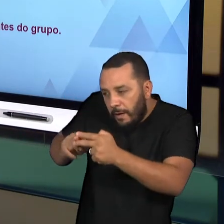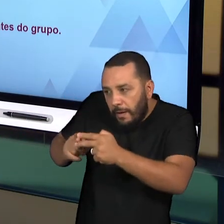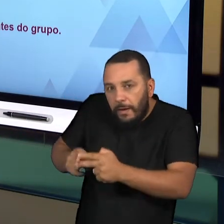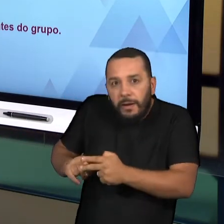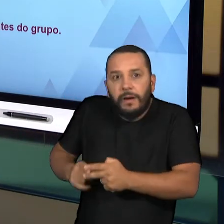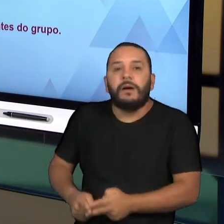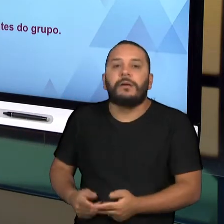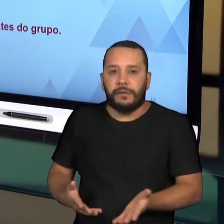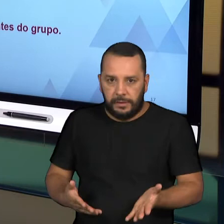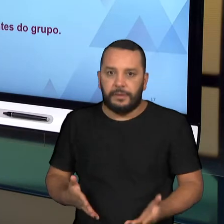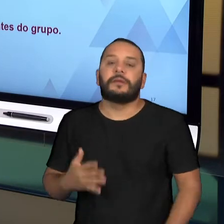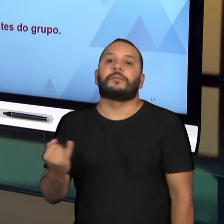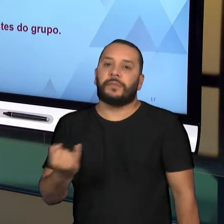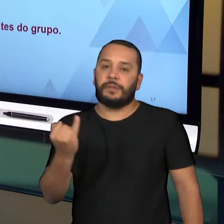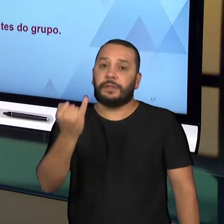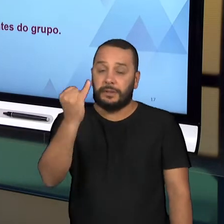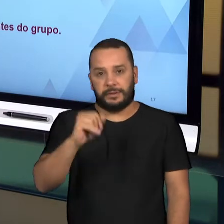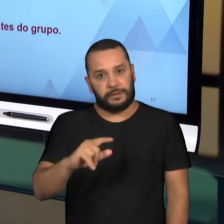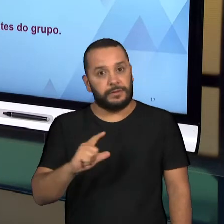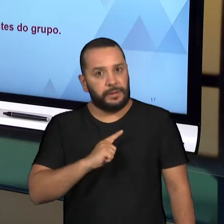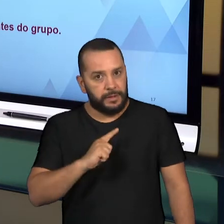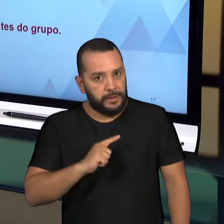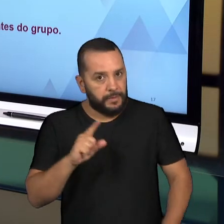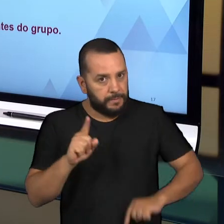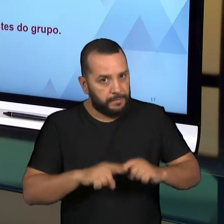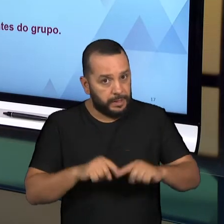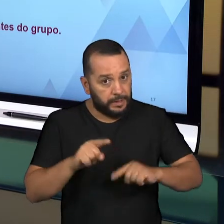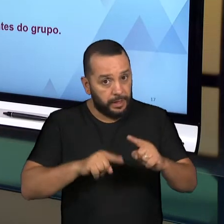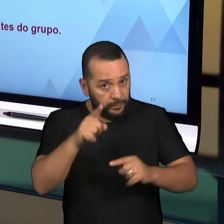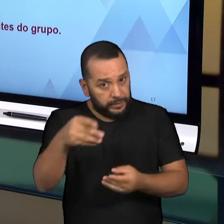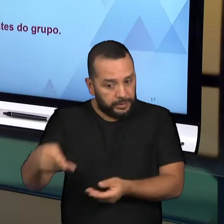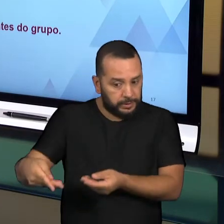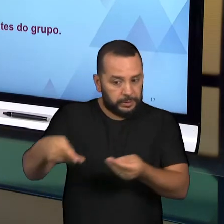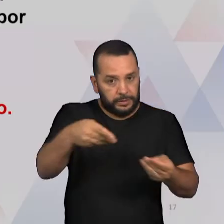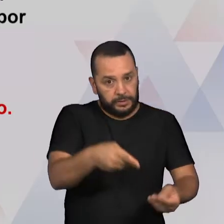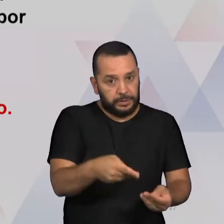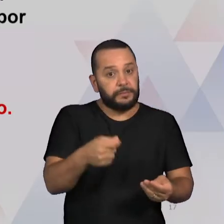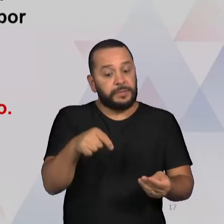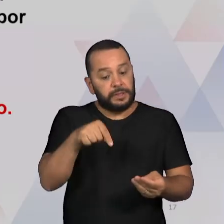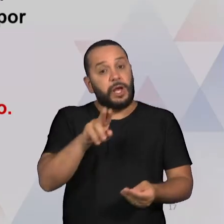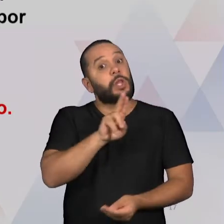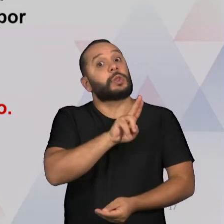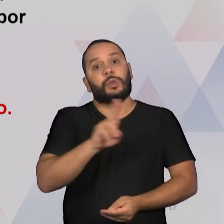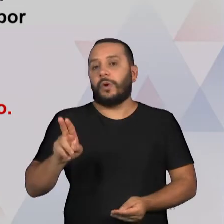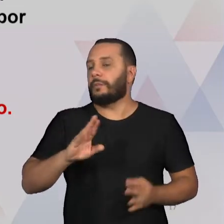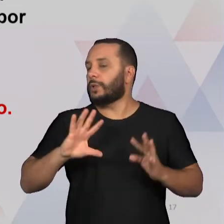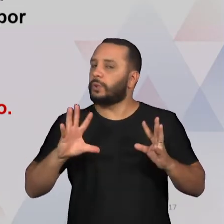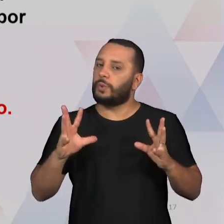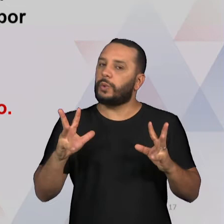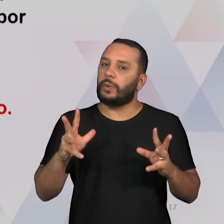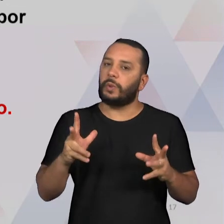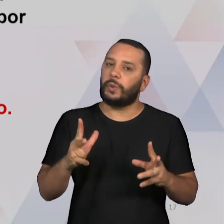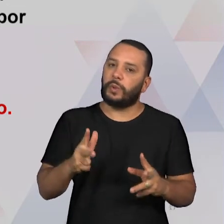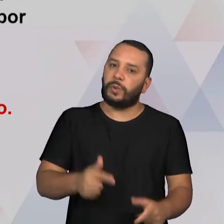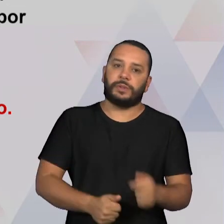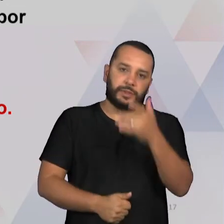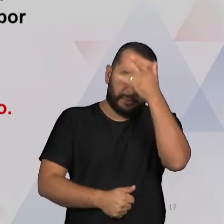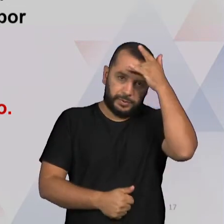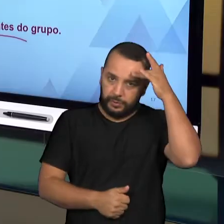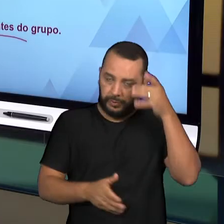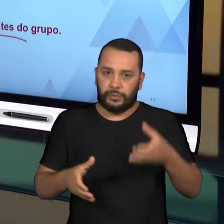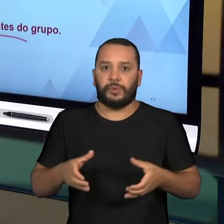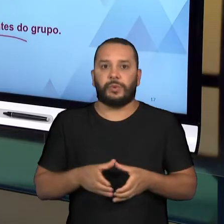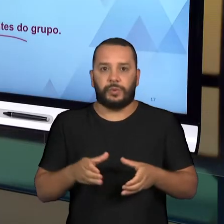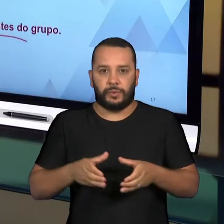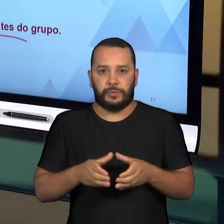não esqueçam de no material que vocês entregarem colocar o nome de todos os integrantes do grupo